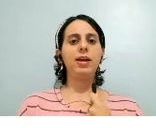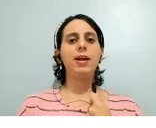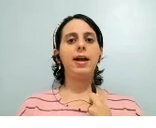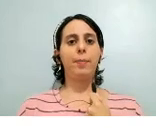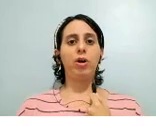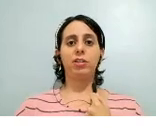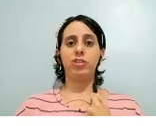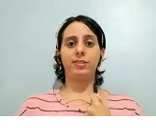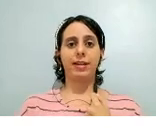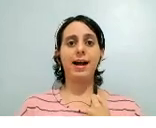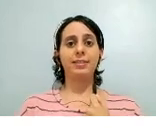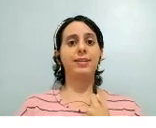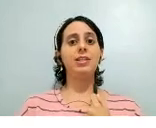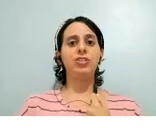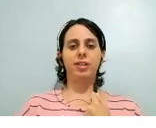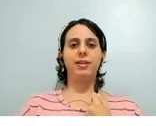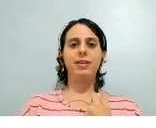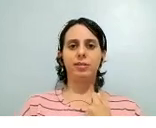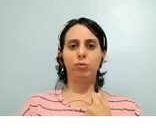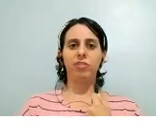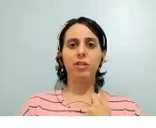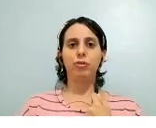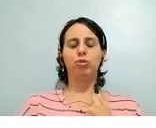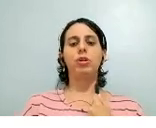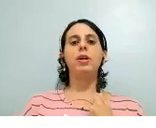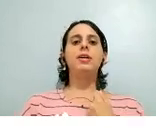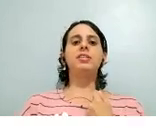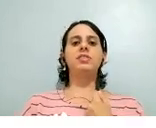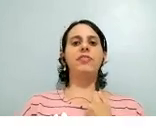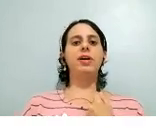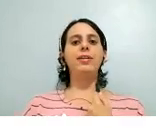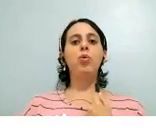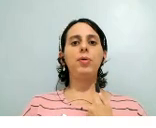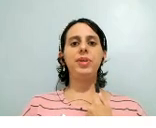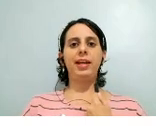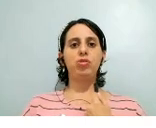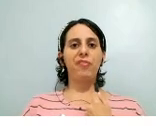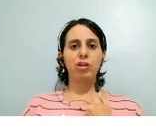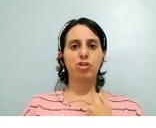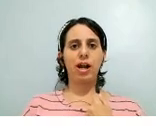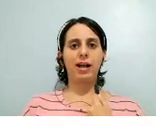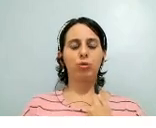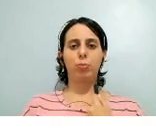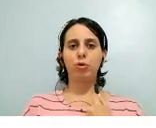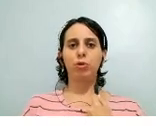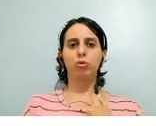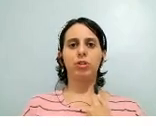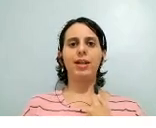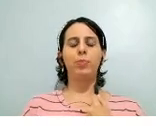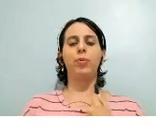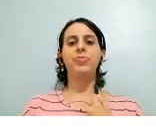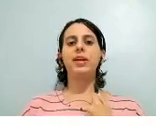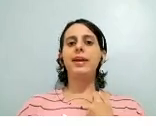principalmente, né? É a porta de entrada e de saída do vírus. Se você ficar num ambiente fechado por